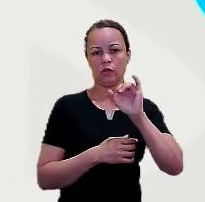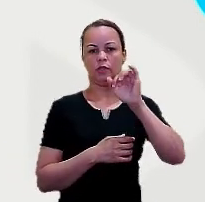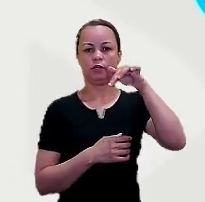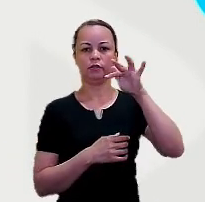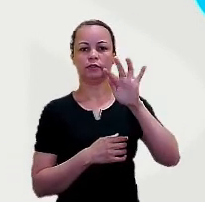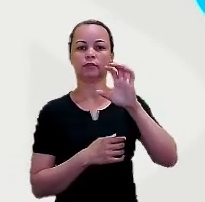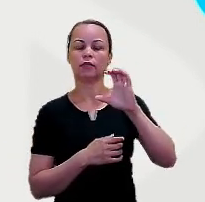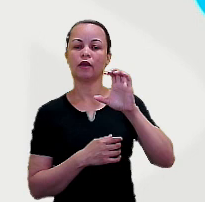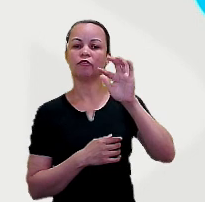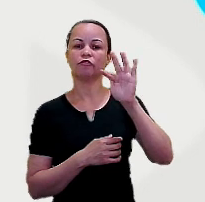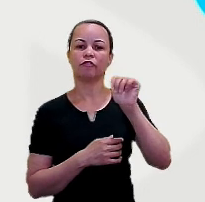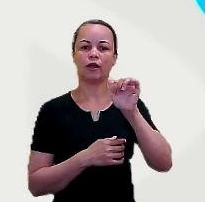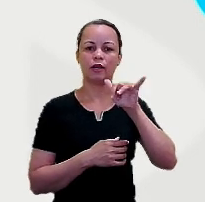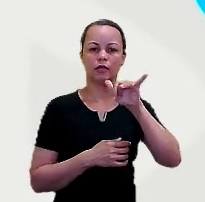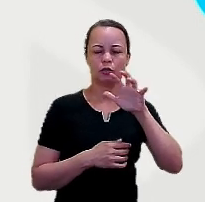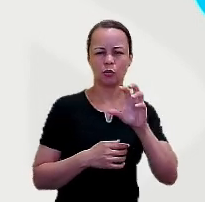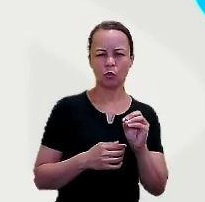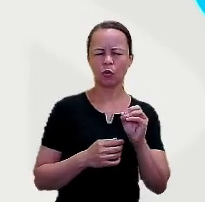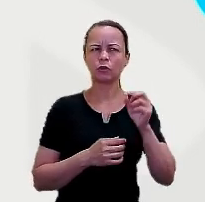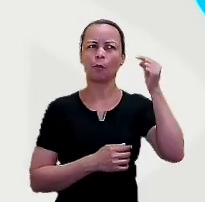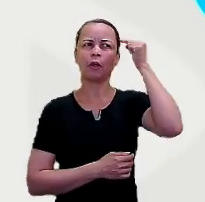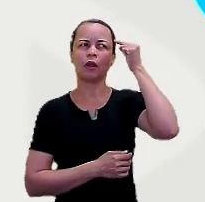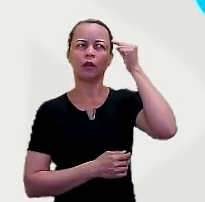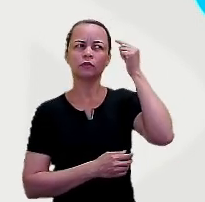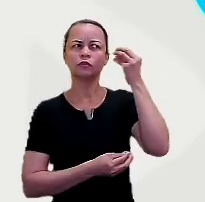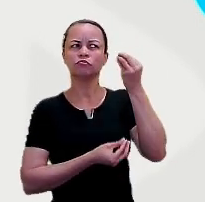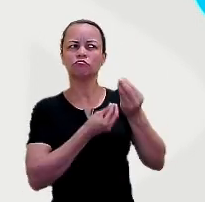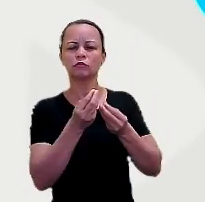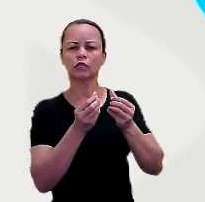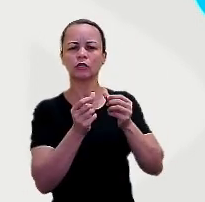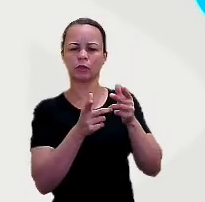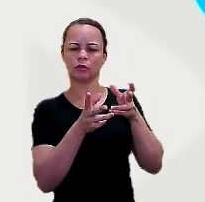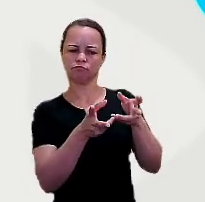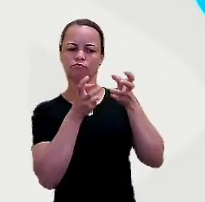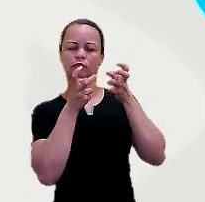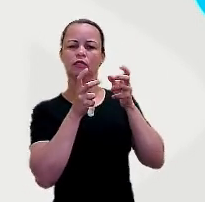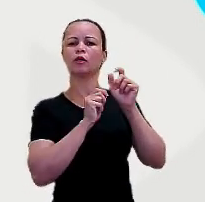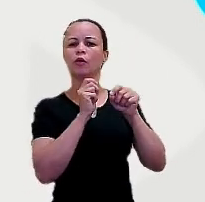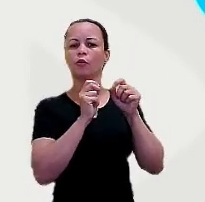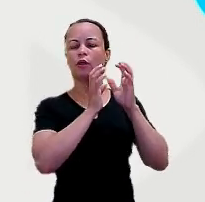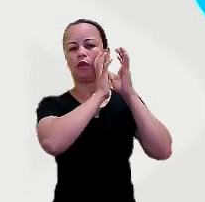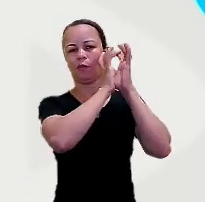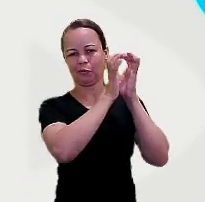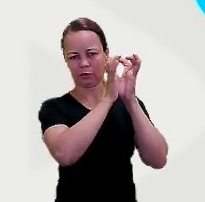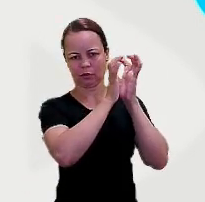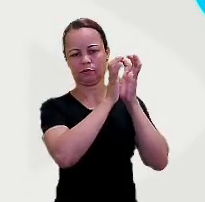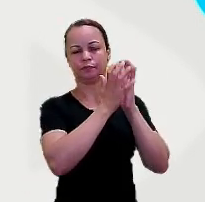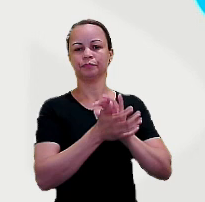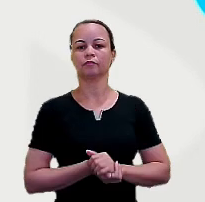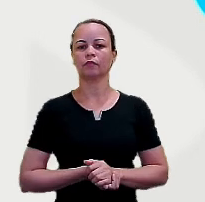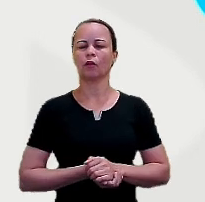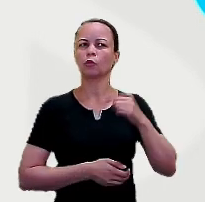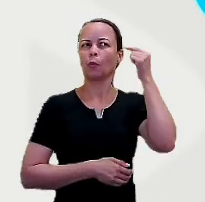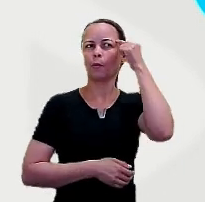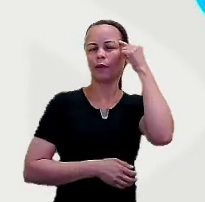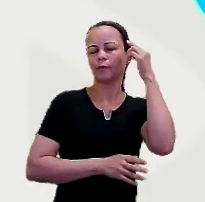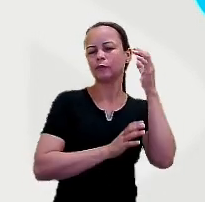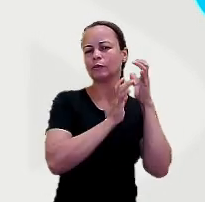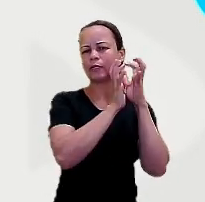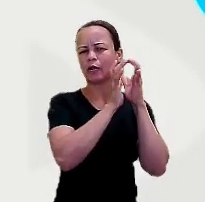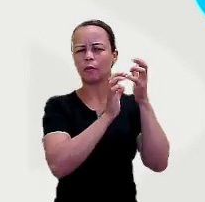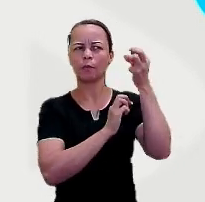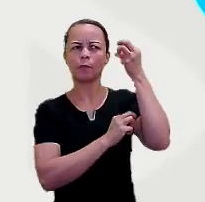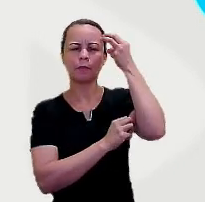penso, vamos dizer assim, na estrutura que tem mais notoriedade, que mais chama a atenção da gente, é o cérebro, tá? Então, quando eu penso em cérebro, é pensar em memória, pensar